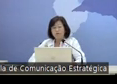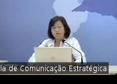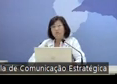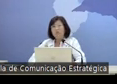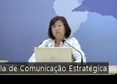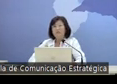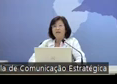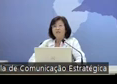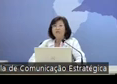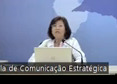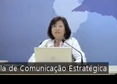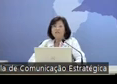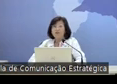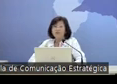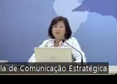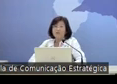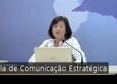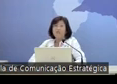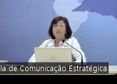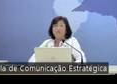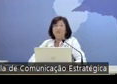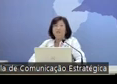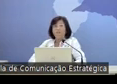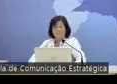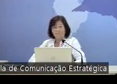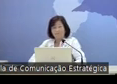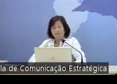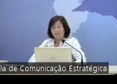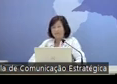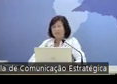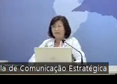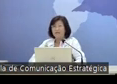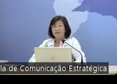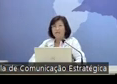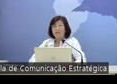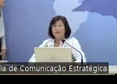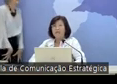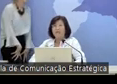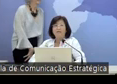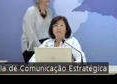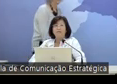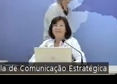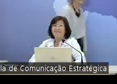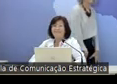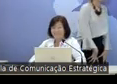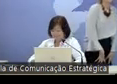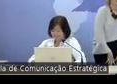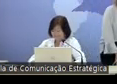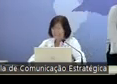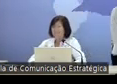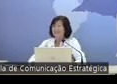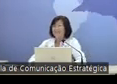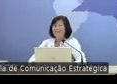para todos os GPS quantidades faltantes tá E ai ai ai ai